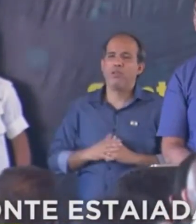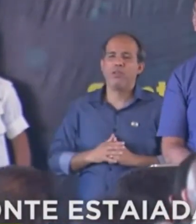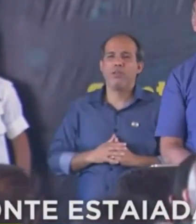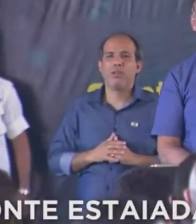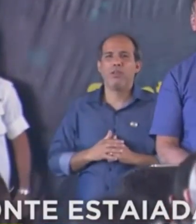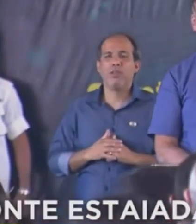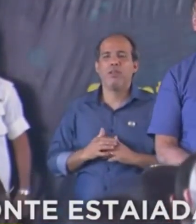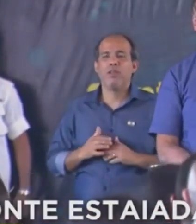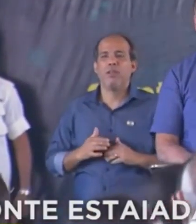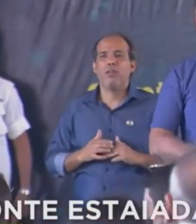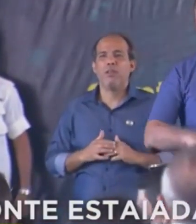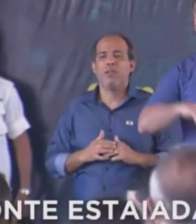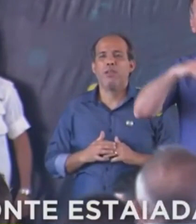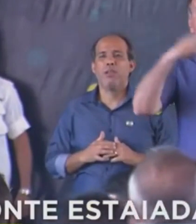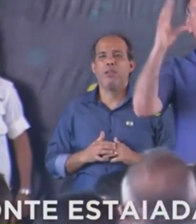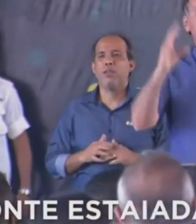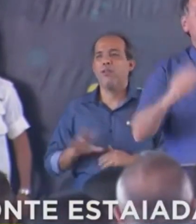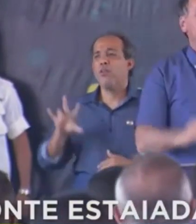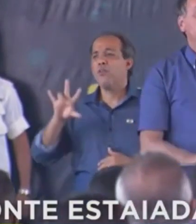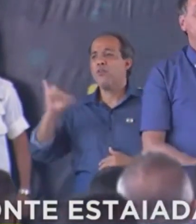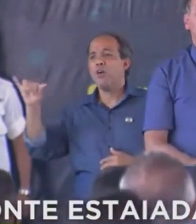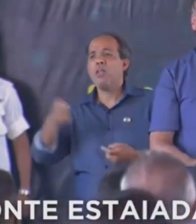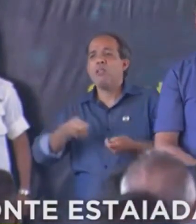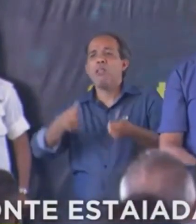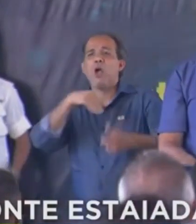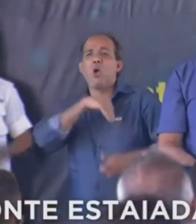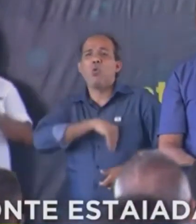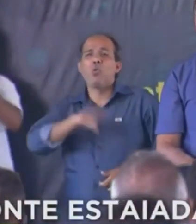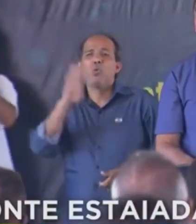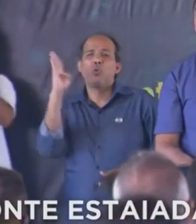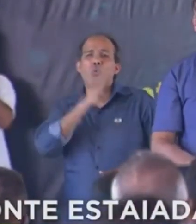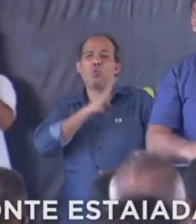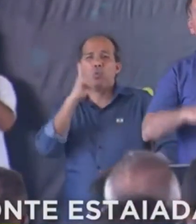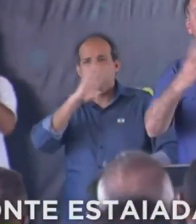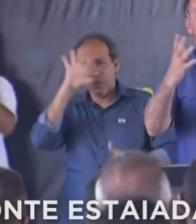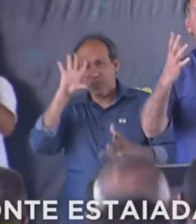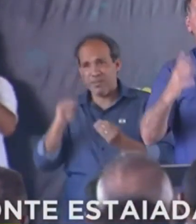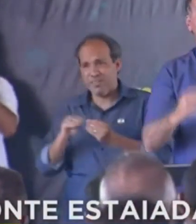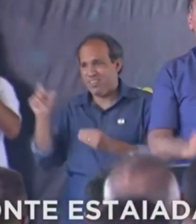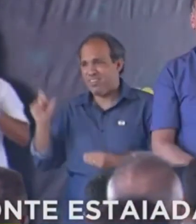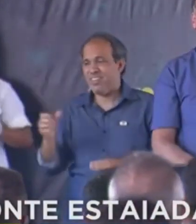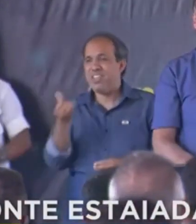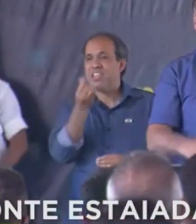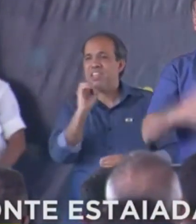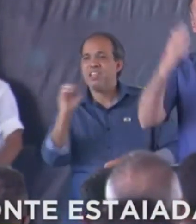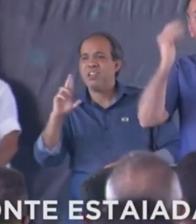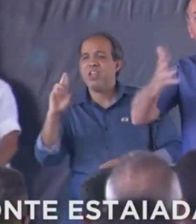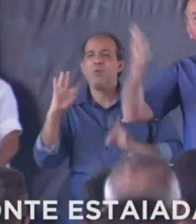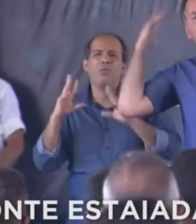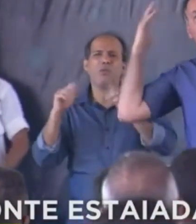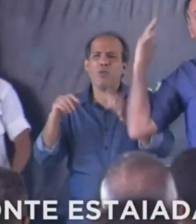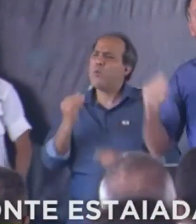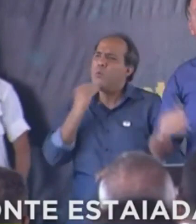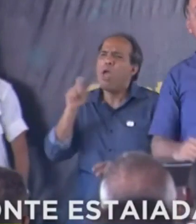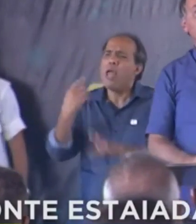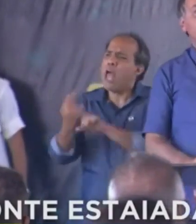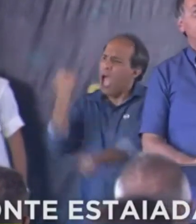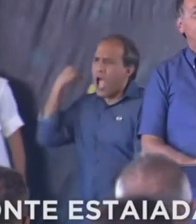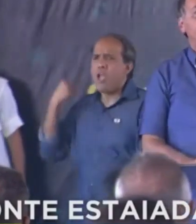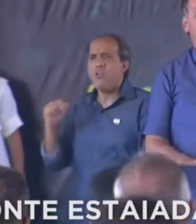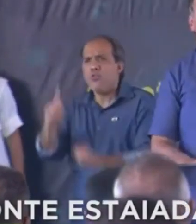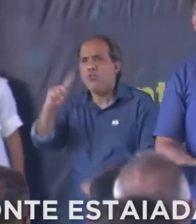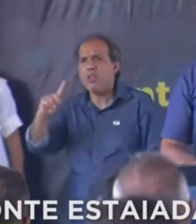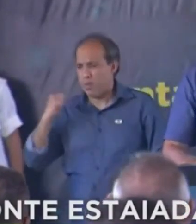Falou há pouco que ia dar um auxílio emergencial de R$ 600 para todo mundo. Por que não fez lá atrás com o